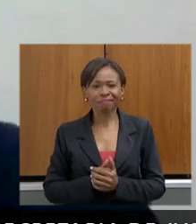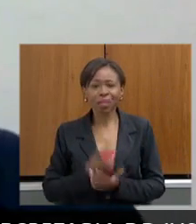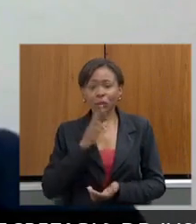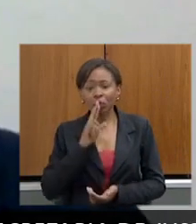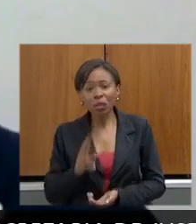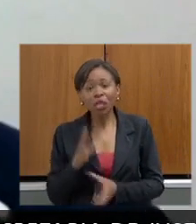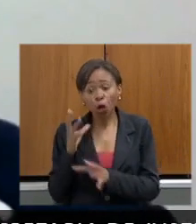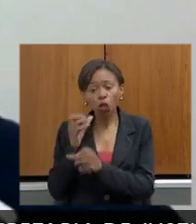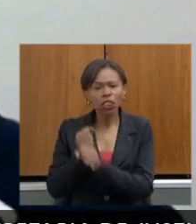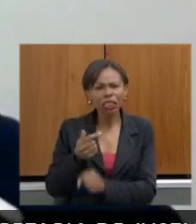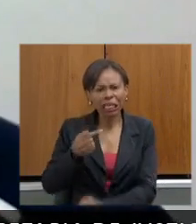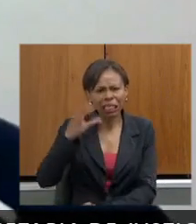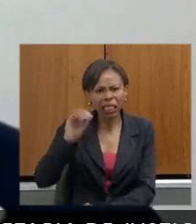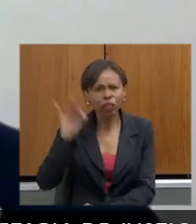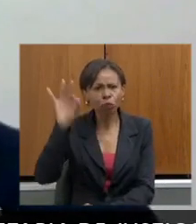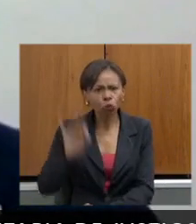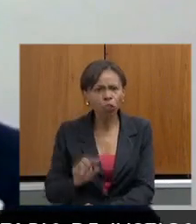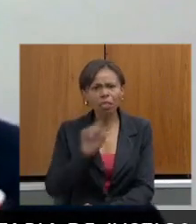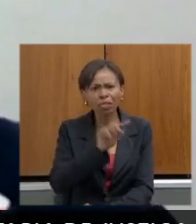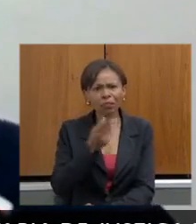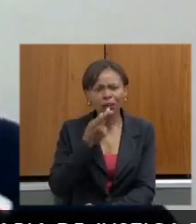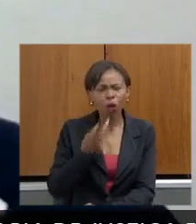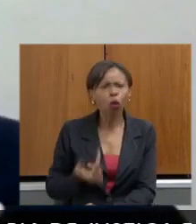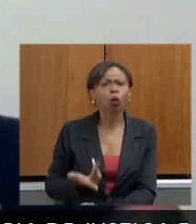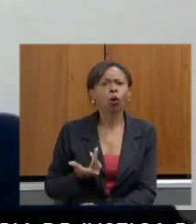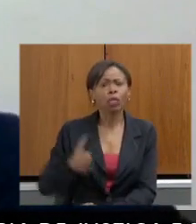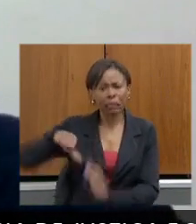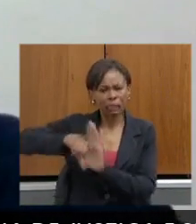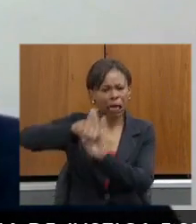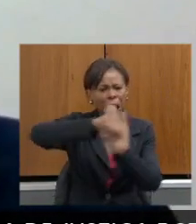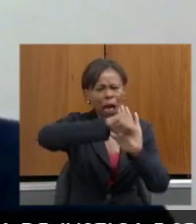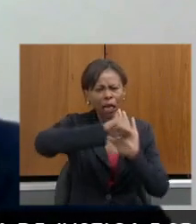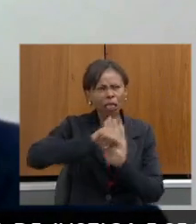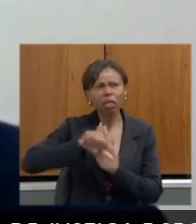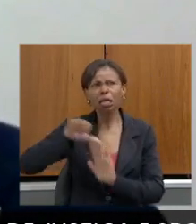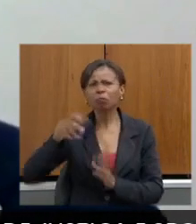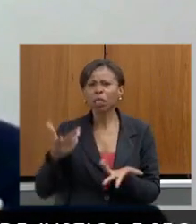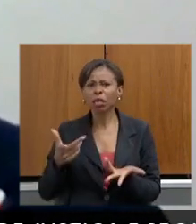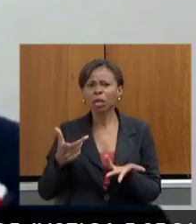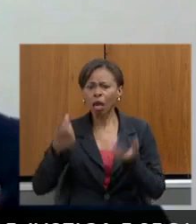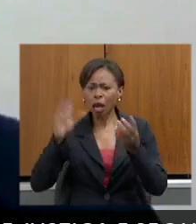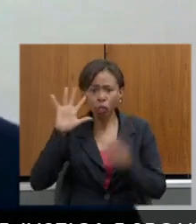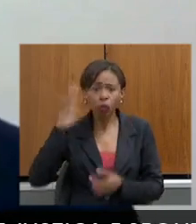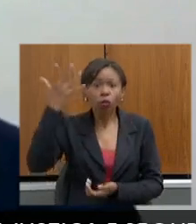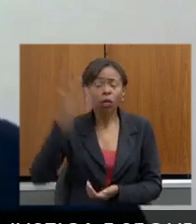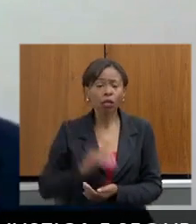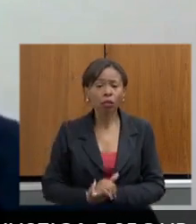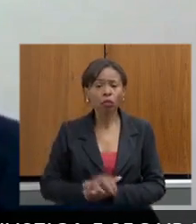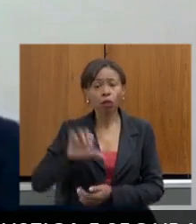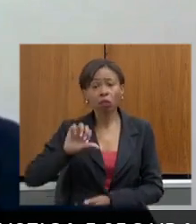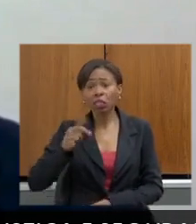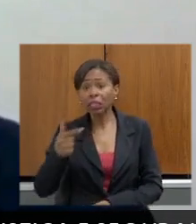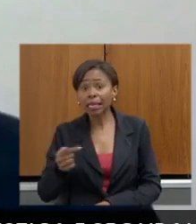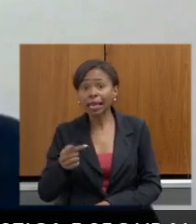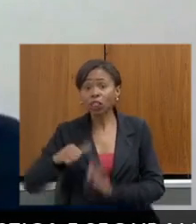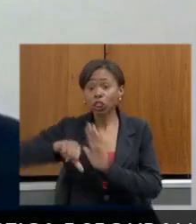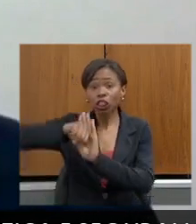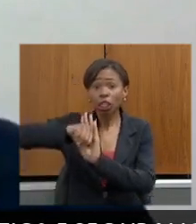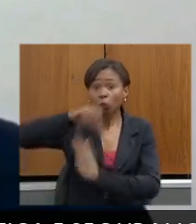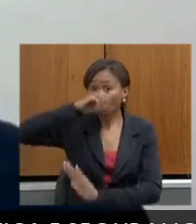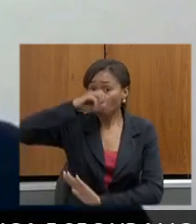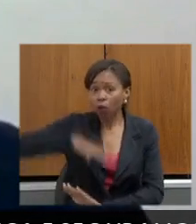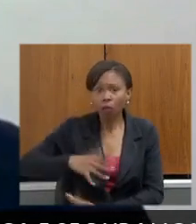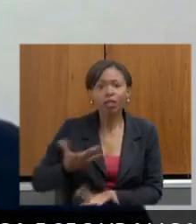e noventa porcento esclarecimentos primo 97 me parece 93200 crimes crimes violentos